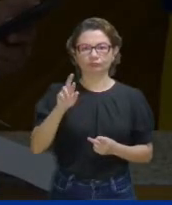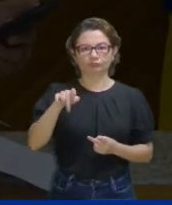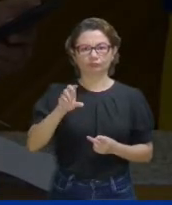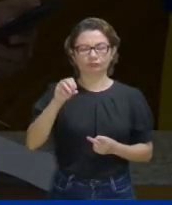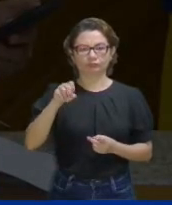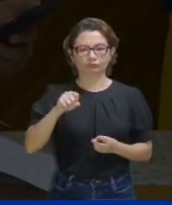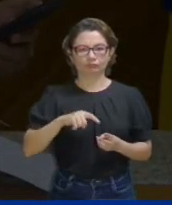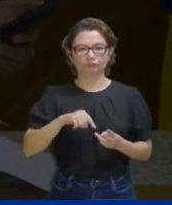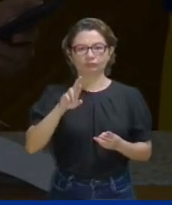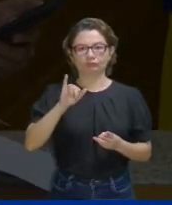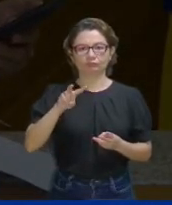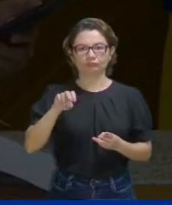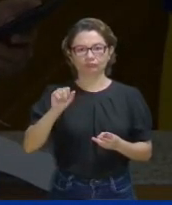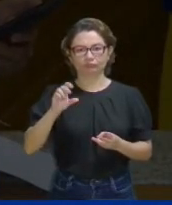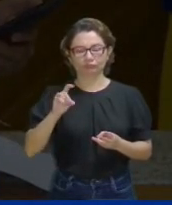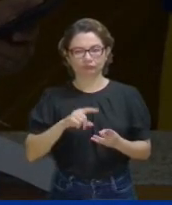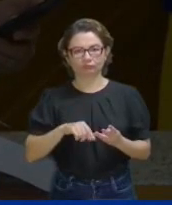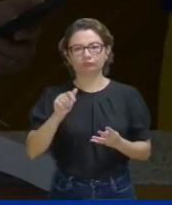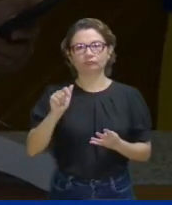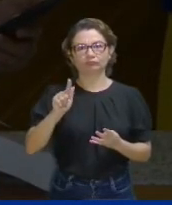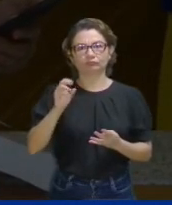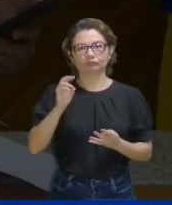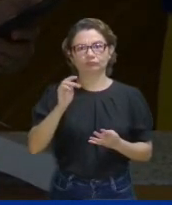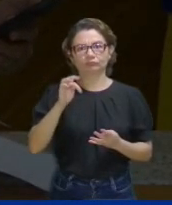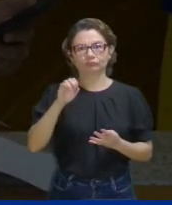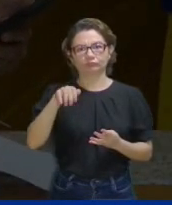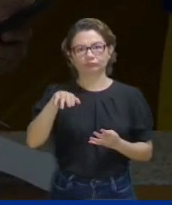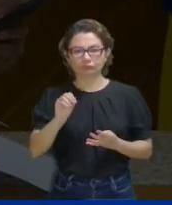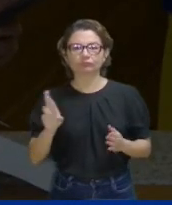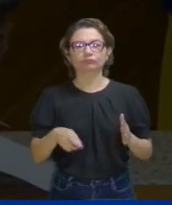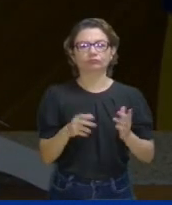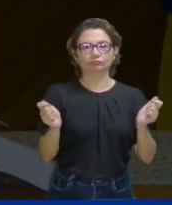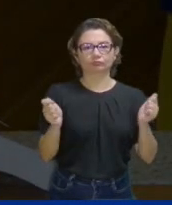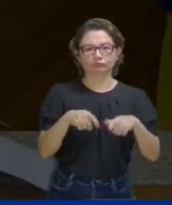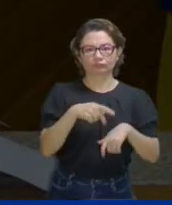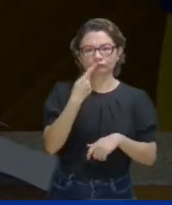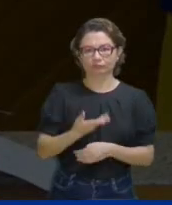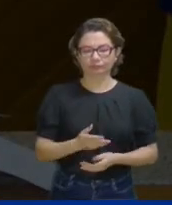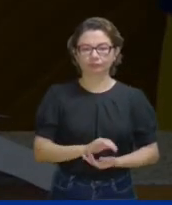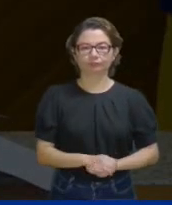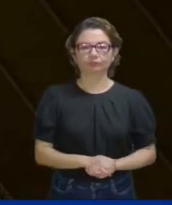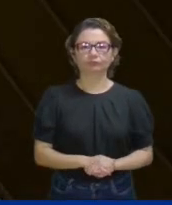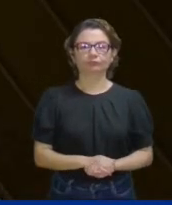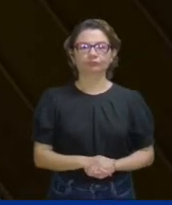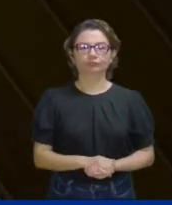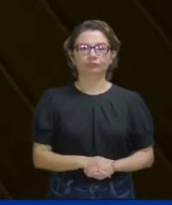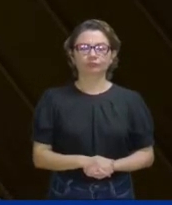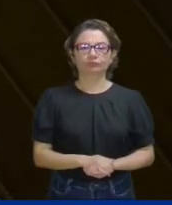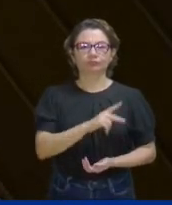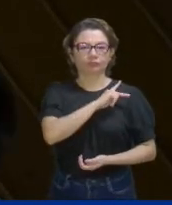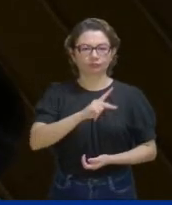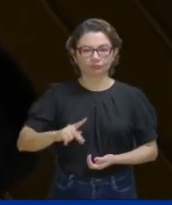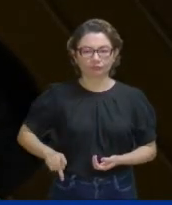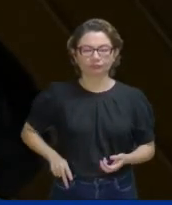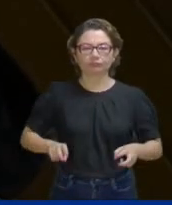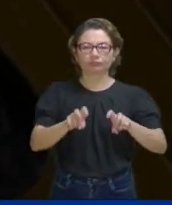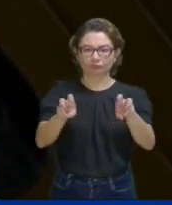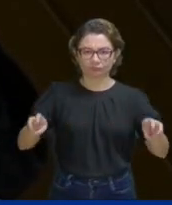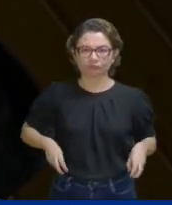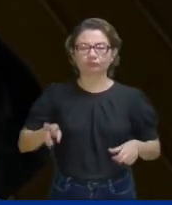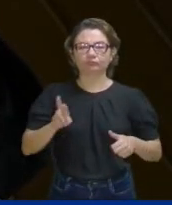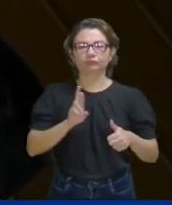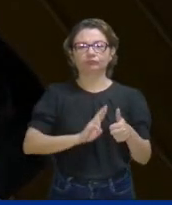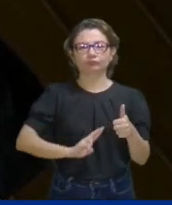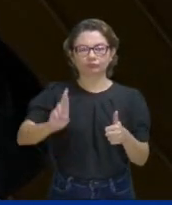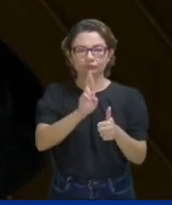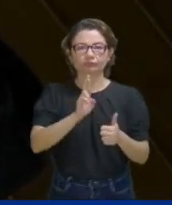Carlos Fernando, Rivaldo Valente e Agostinho Silvério. O relator está com a palavra. Senhor presidente, eminentes pares,